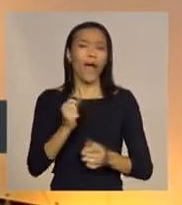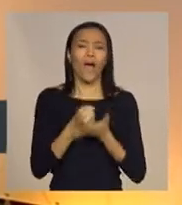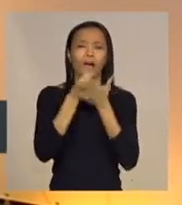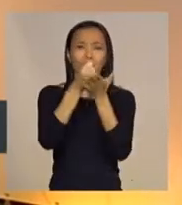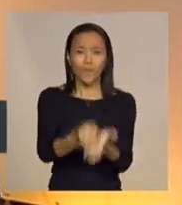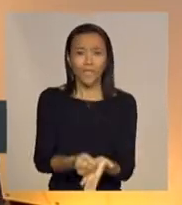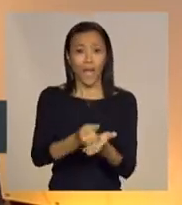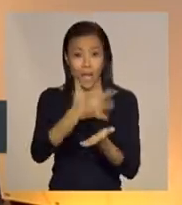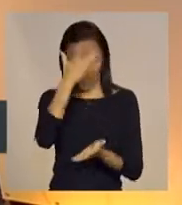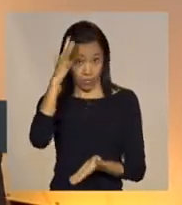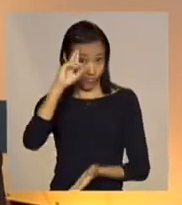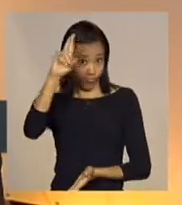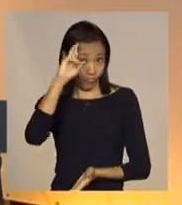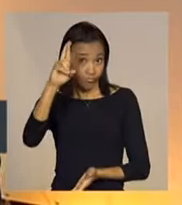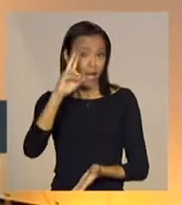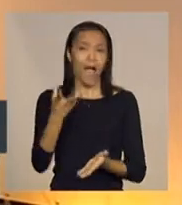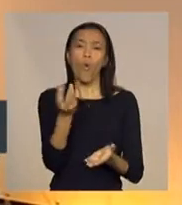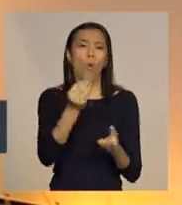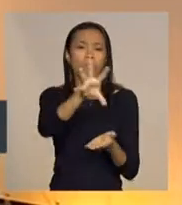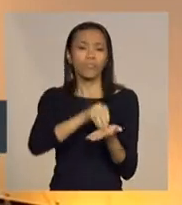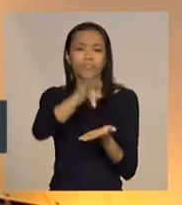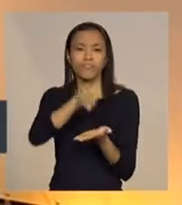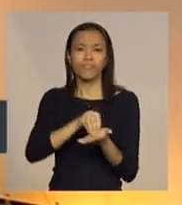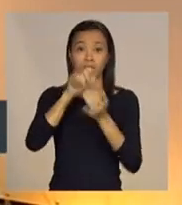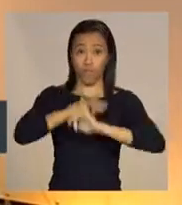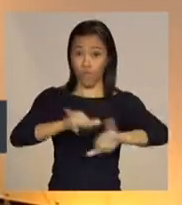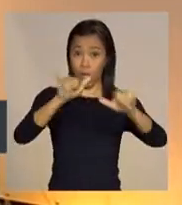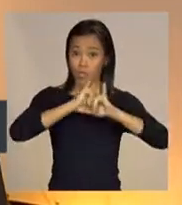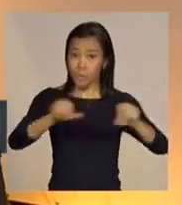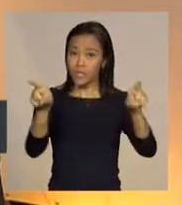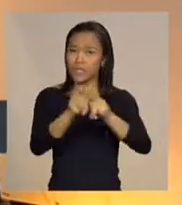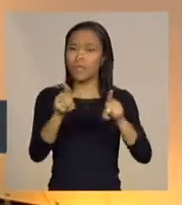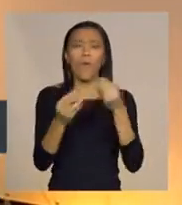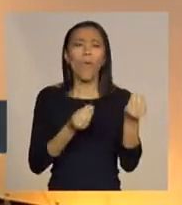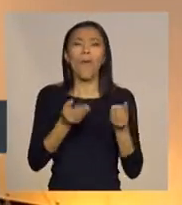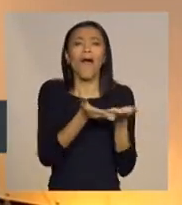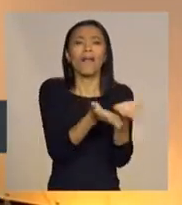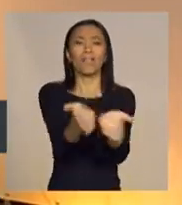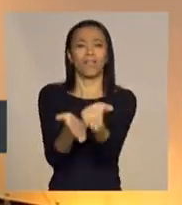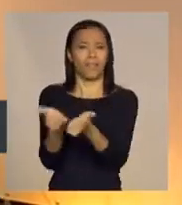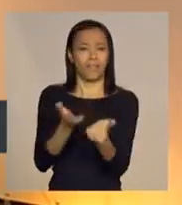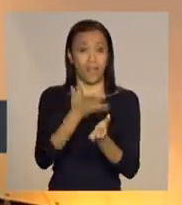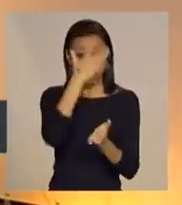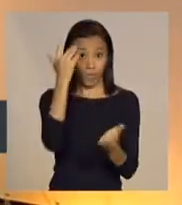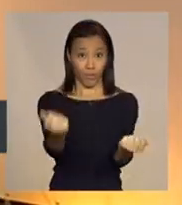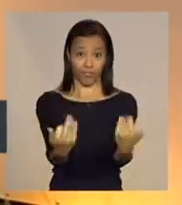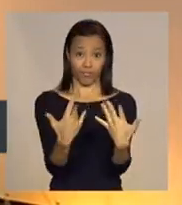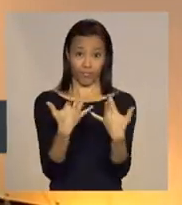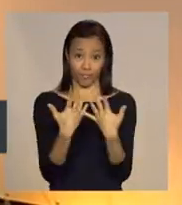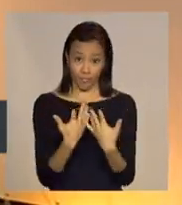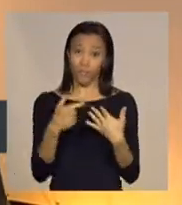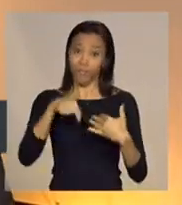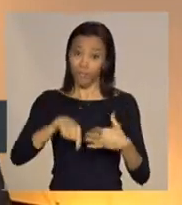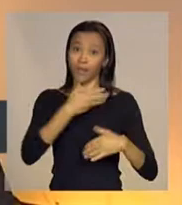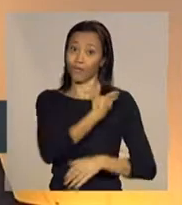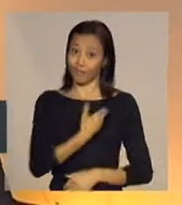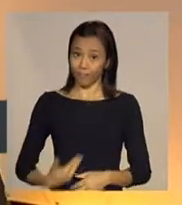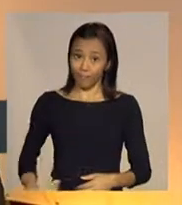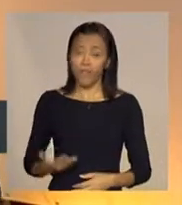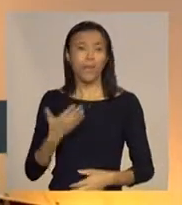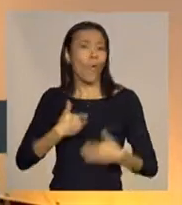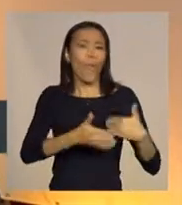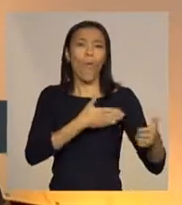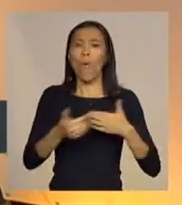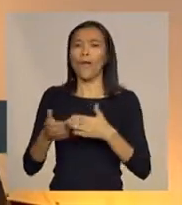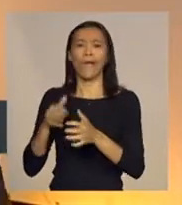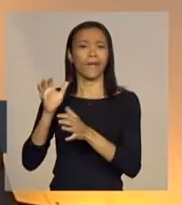os gestores a publicarem essas informações e também como atender o público que vai na sede do próprio órgão seja ele em